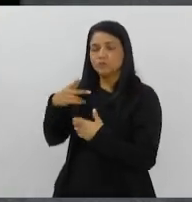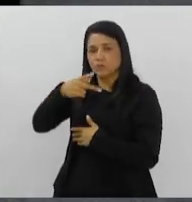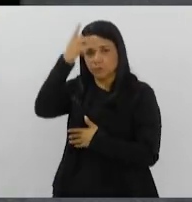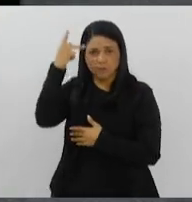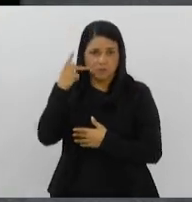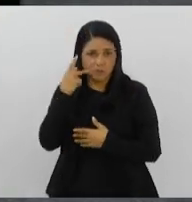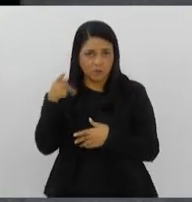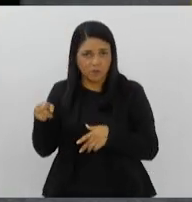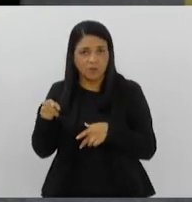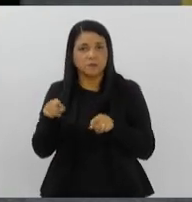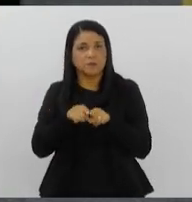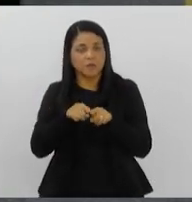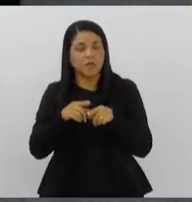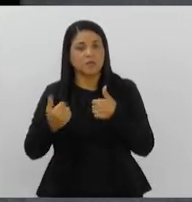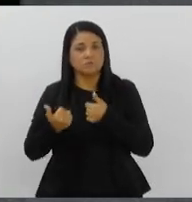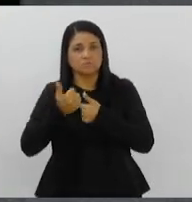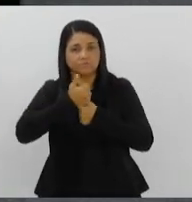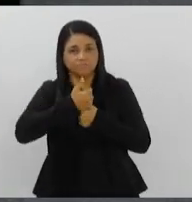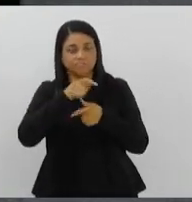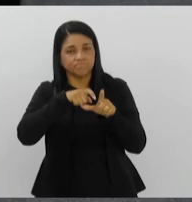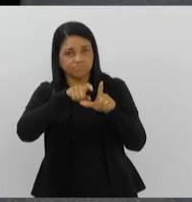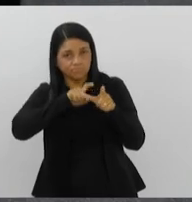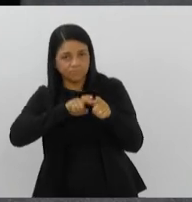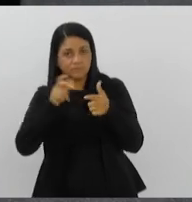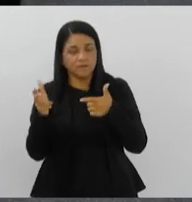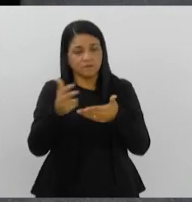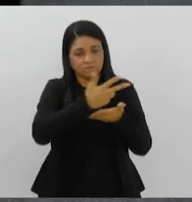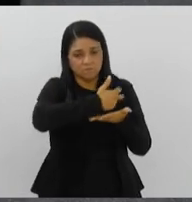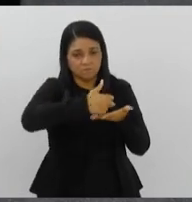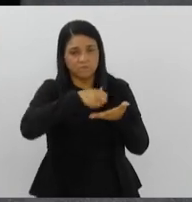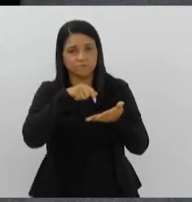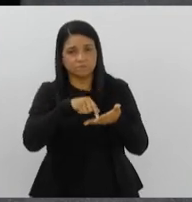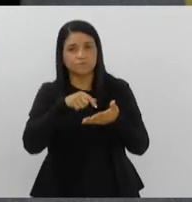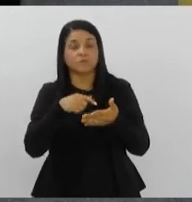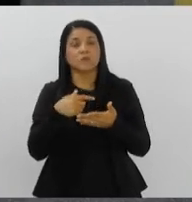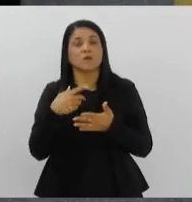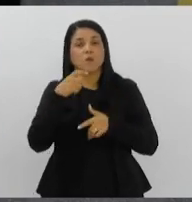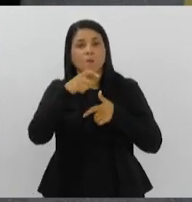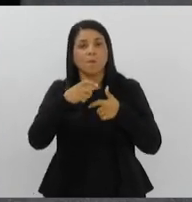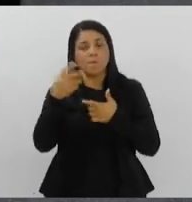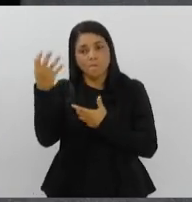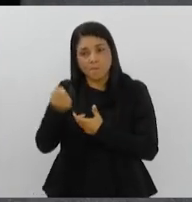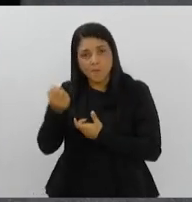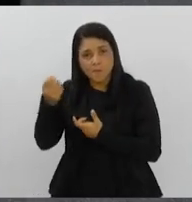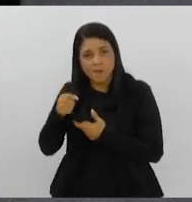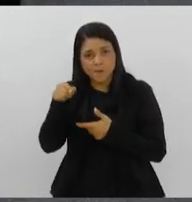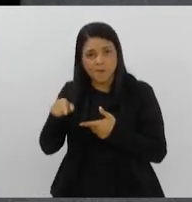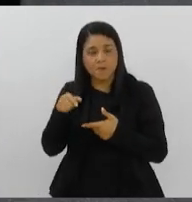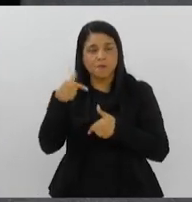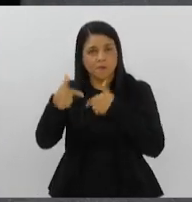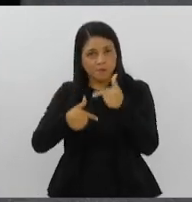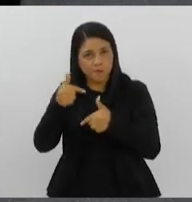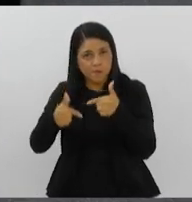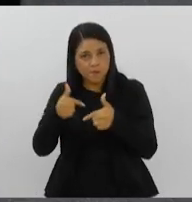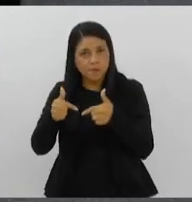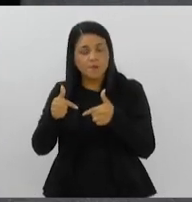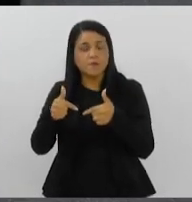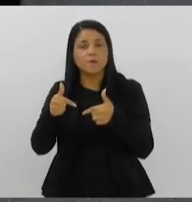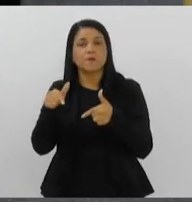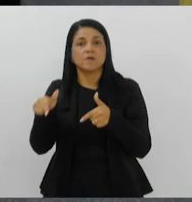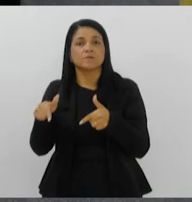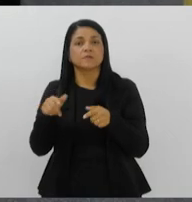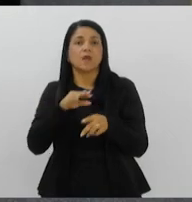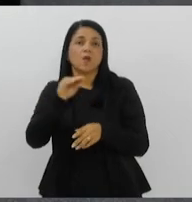da suspensão da substituição tributária para o produtor leiteiro, que tem sido um massacre lá na ponta. E hoje ter a oportunidade